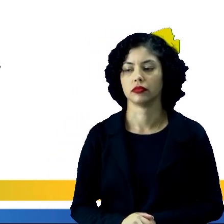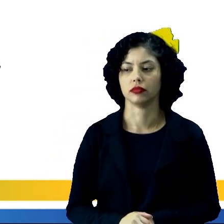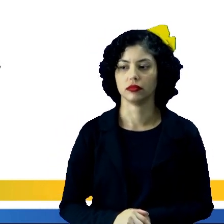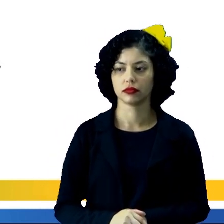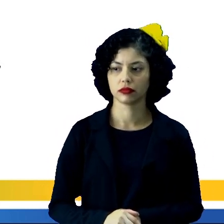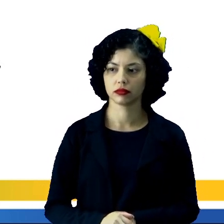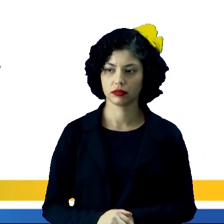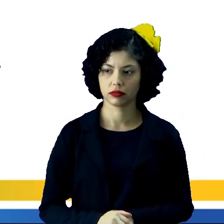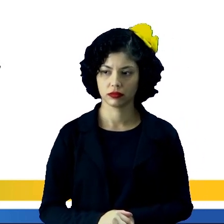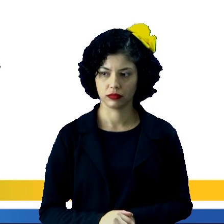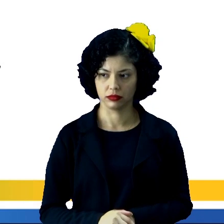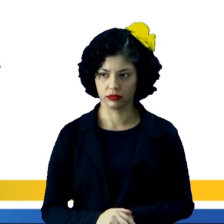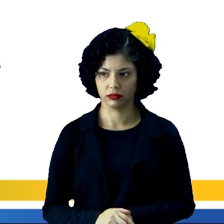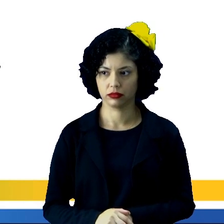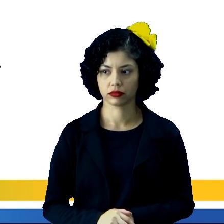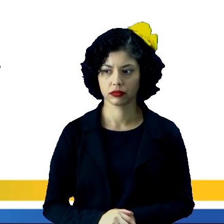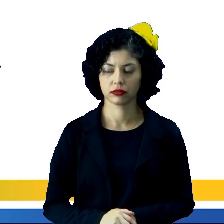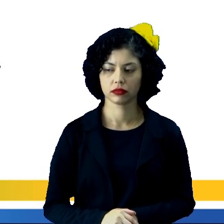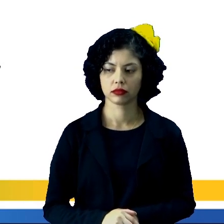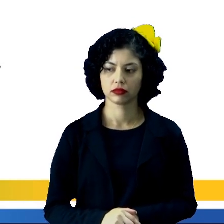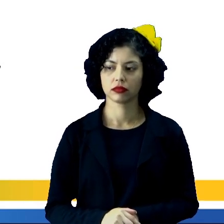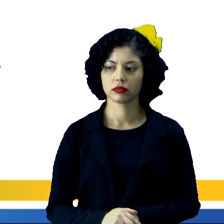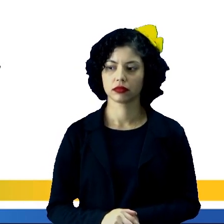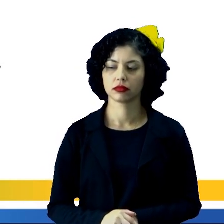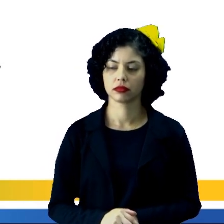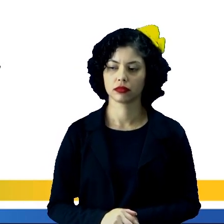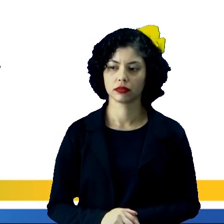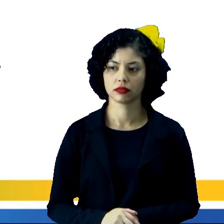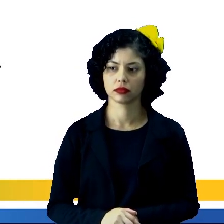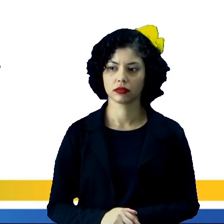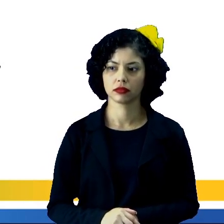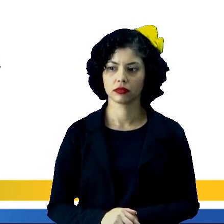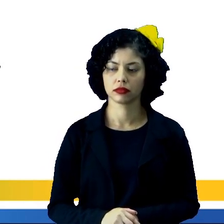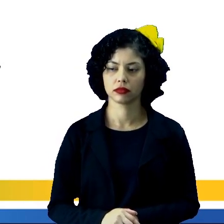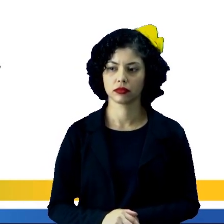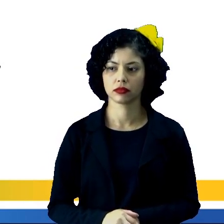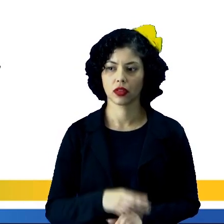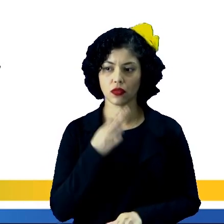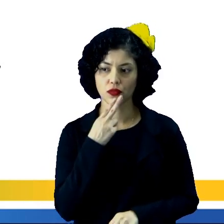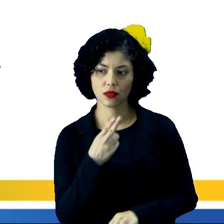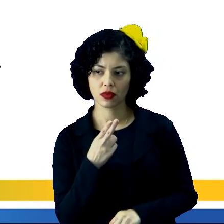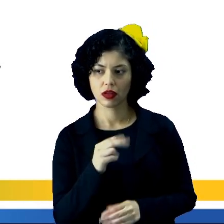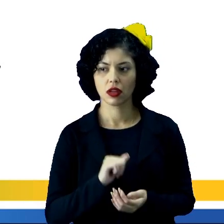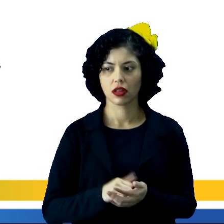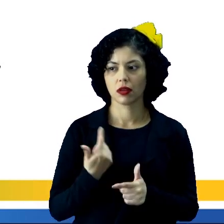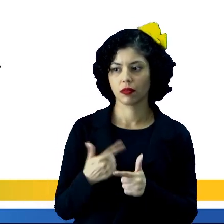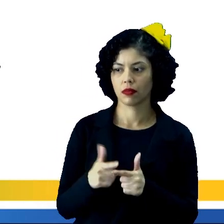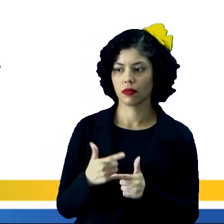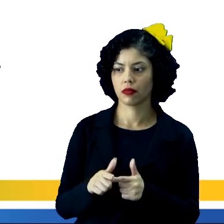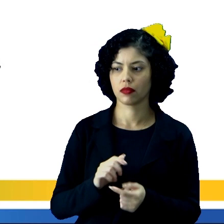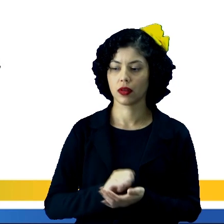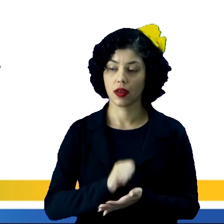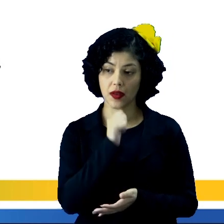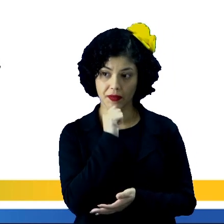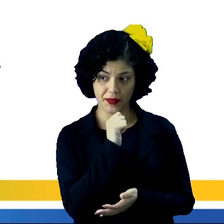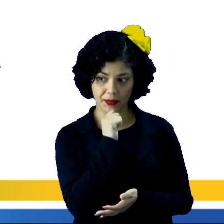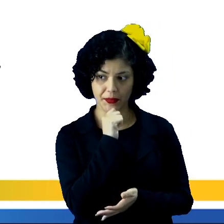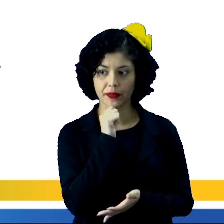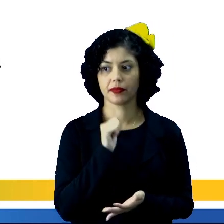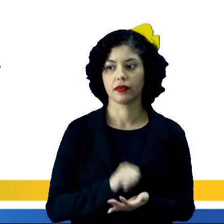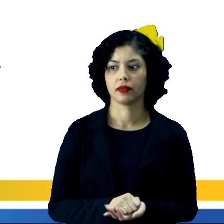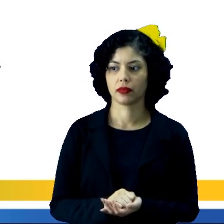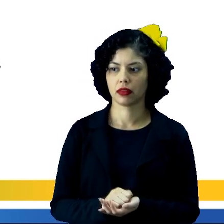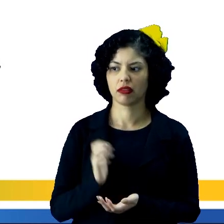Smoking is harmful. Moreover, it is expensive. Fumar é prejudicial. Além disso,